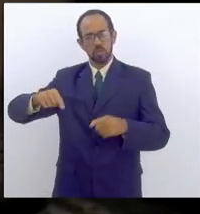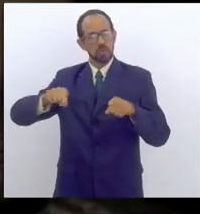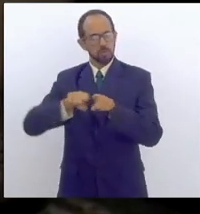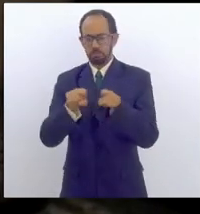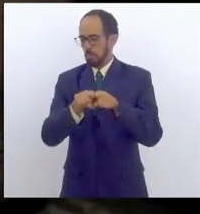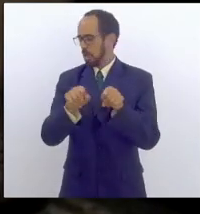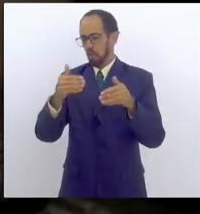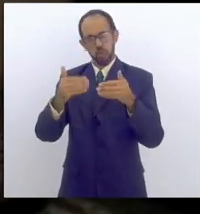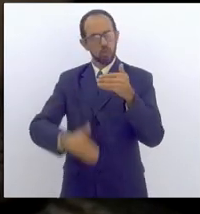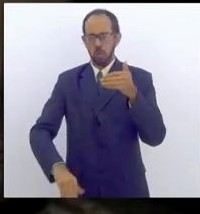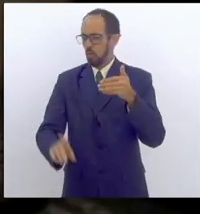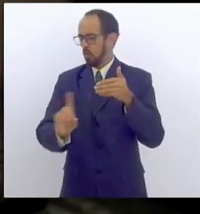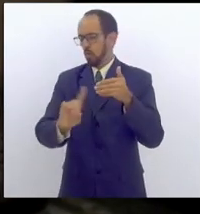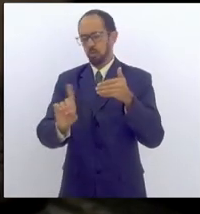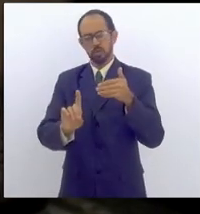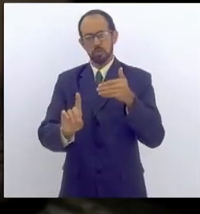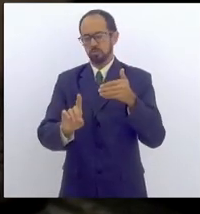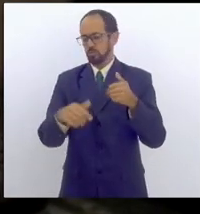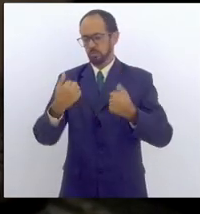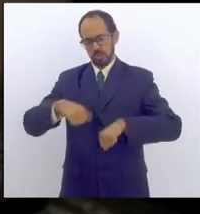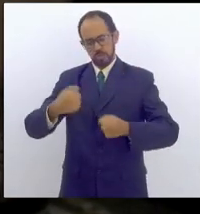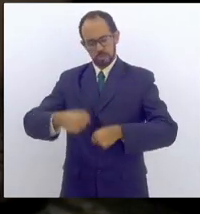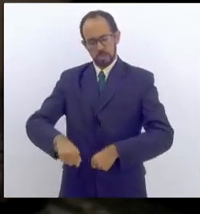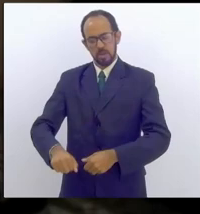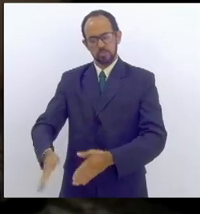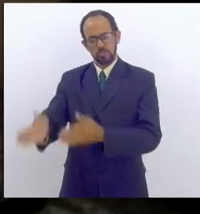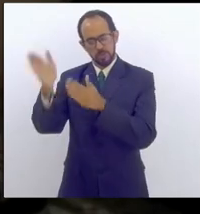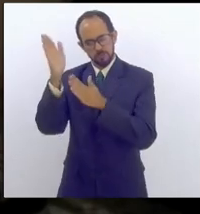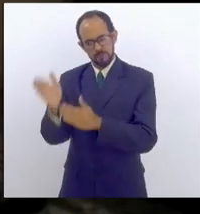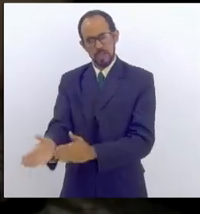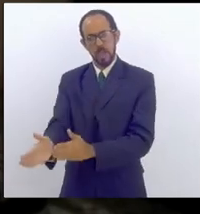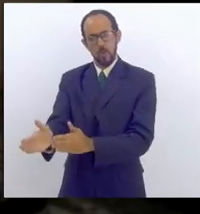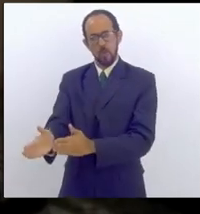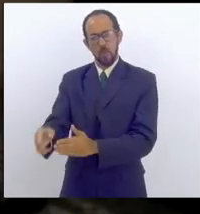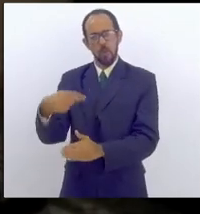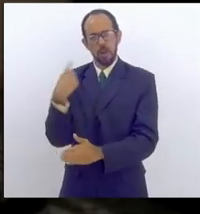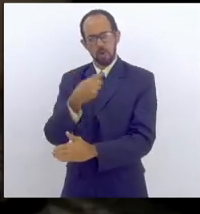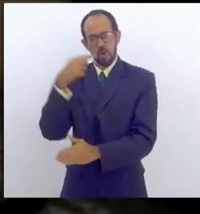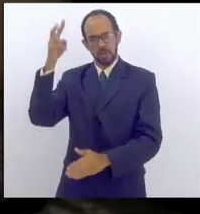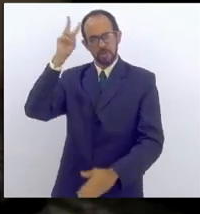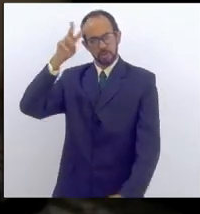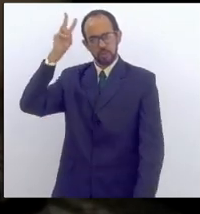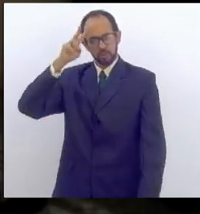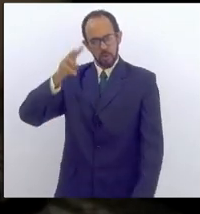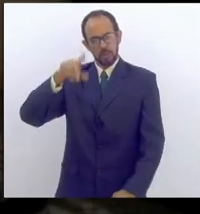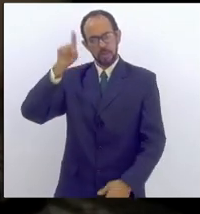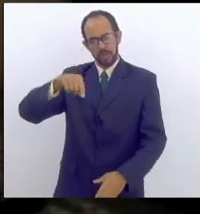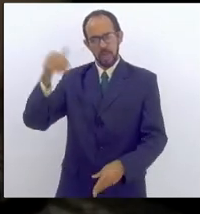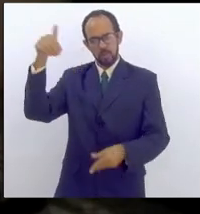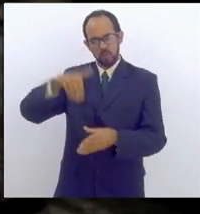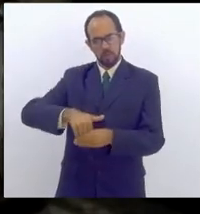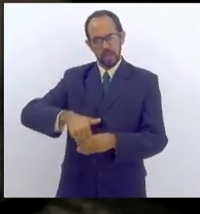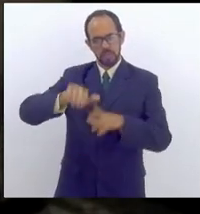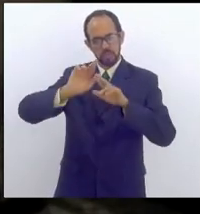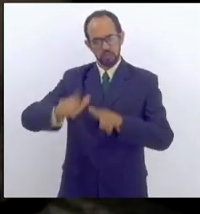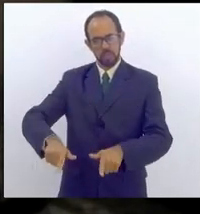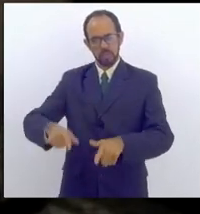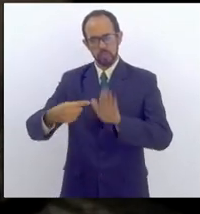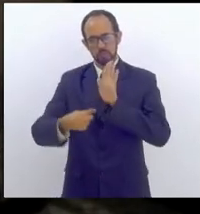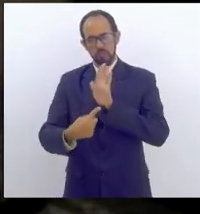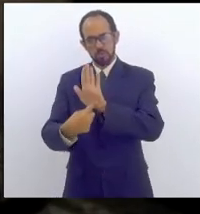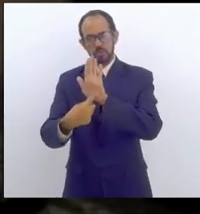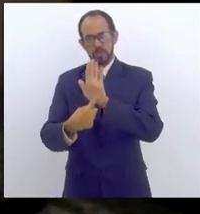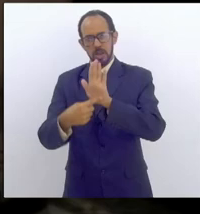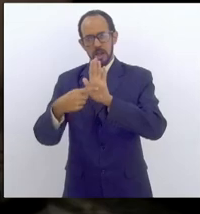Temos que ser coerentes com a nossa história. E ser coerente com a nossa história é também dar um voto diferente e mostrar que no